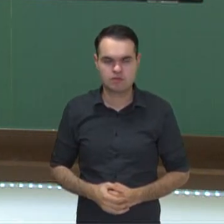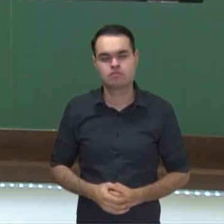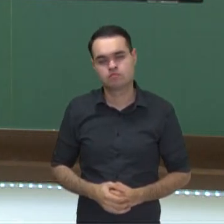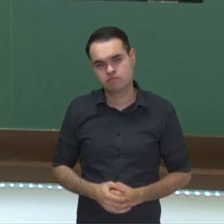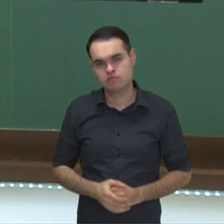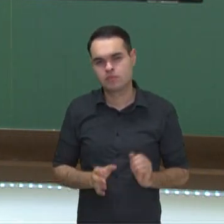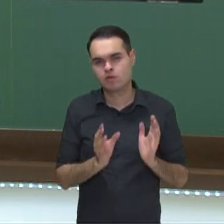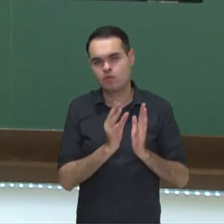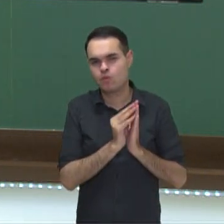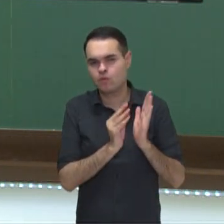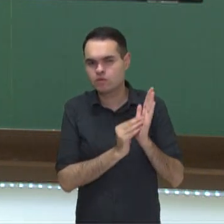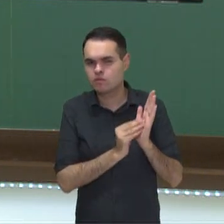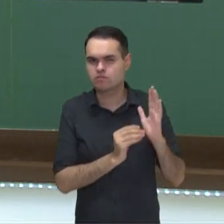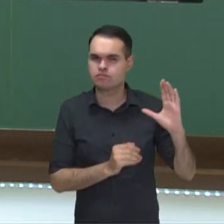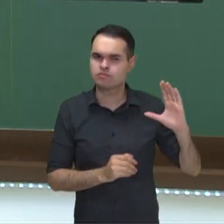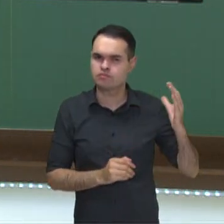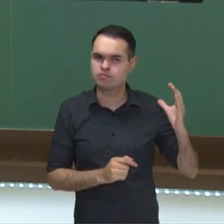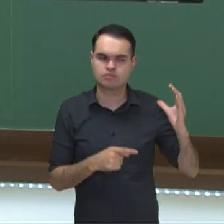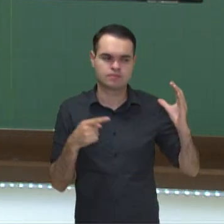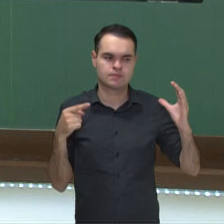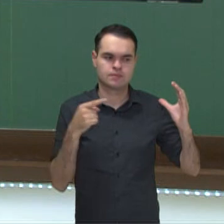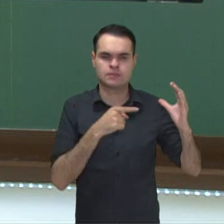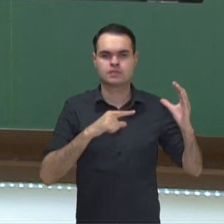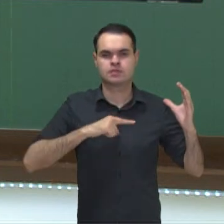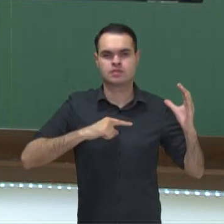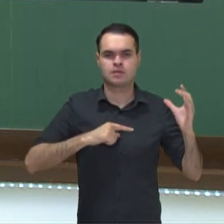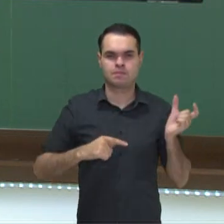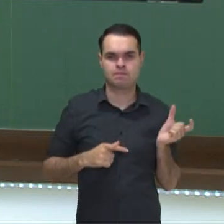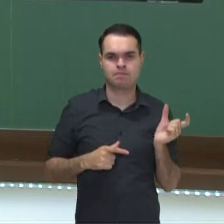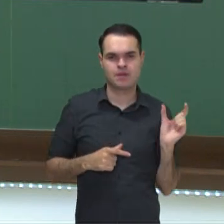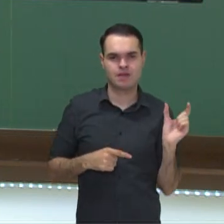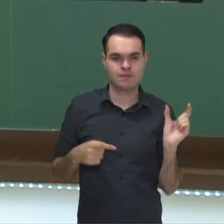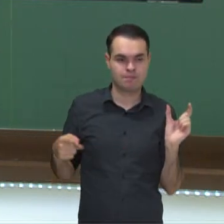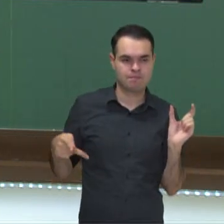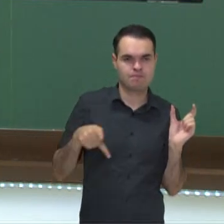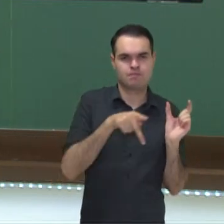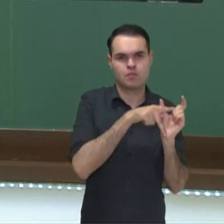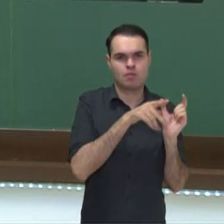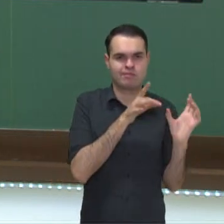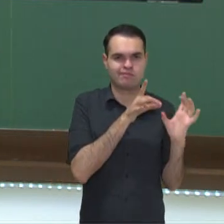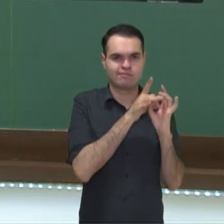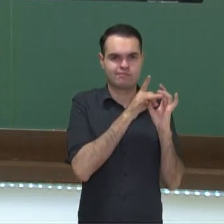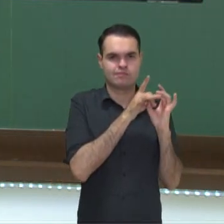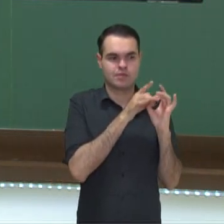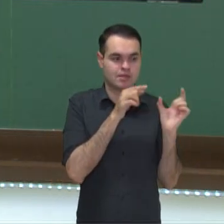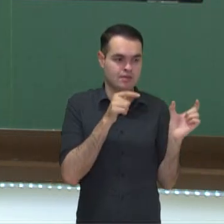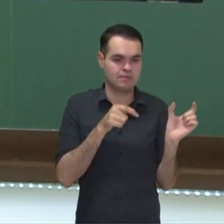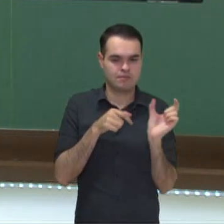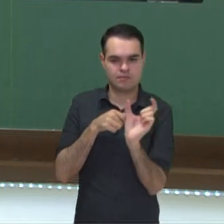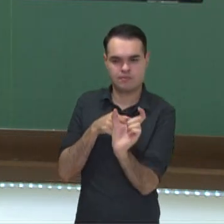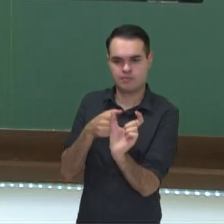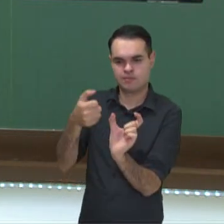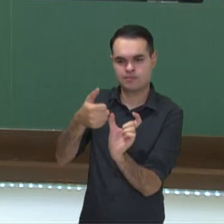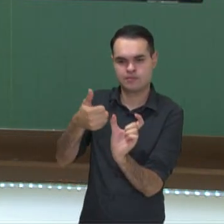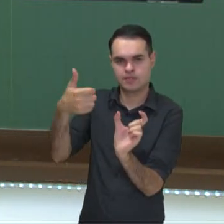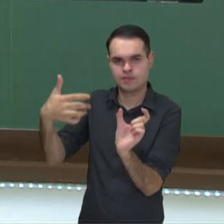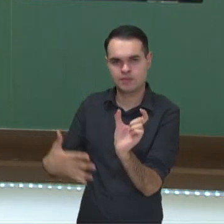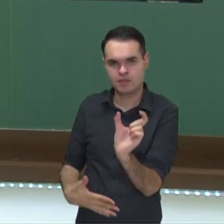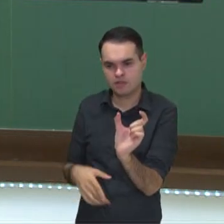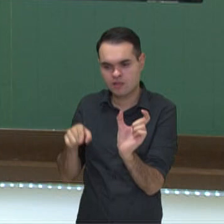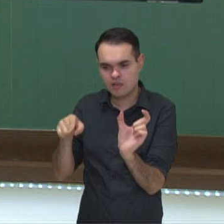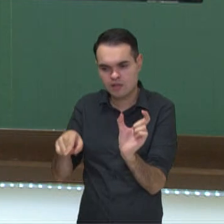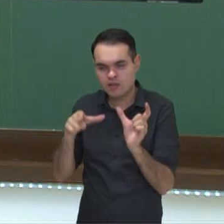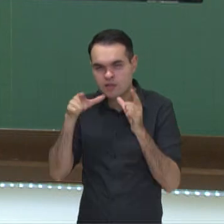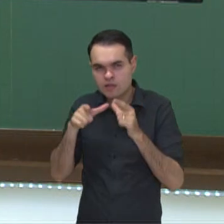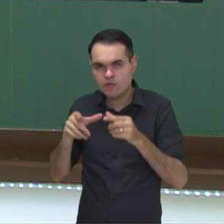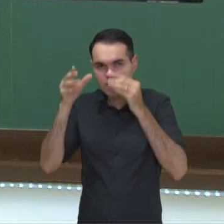conteúdo científico, vamos ter termos, palavras científicas, que serão explicadas através da linguagem mais